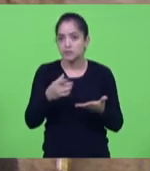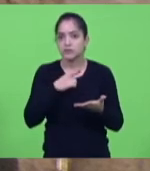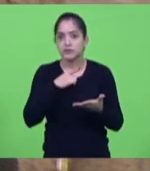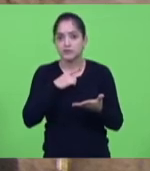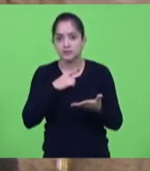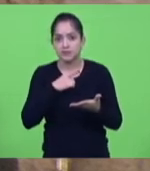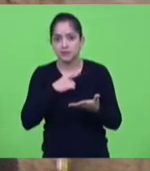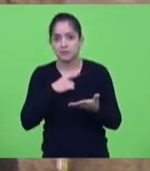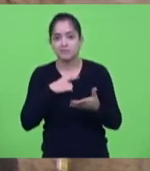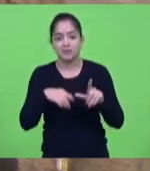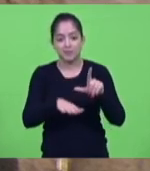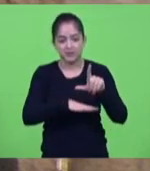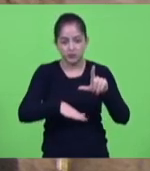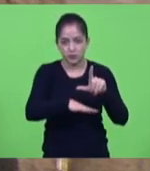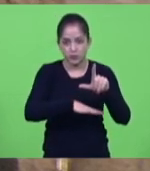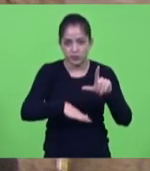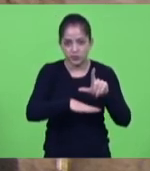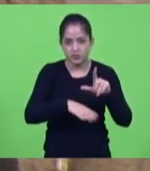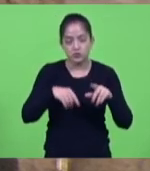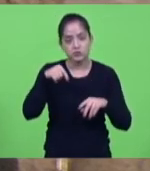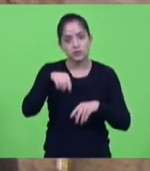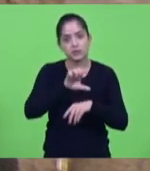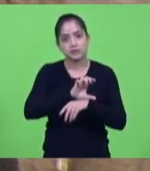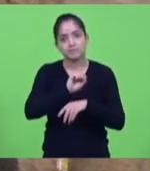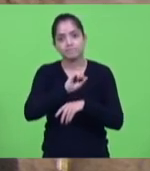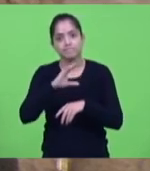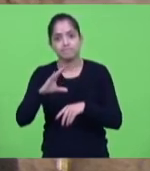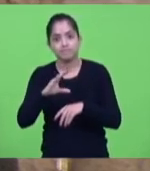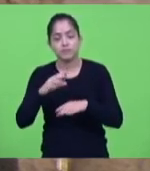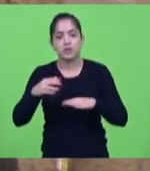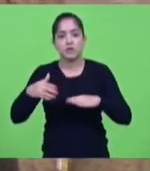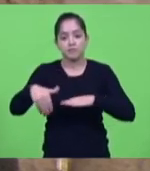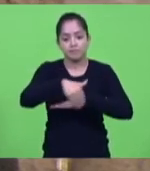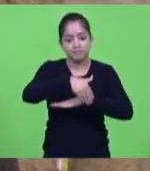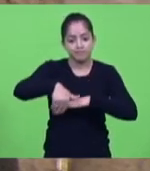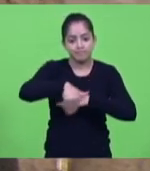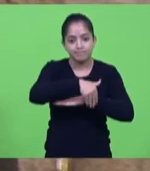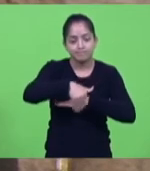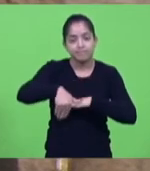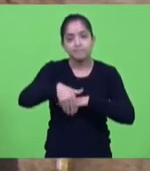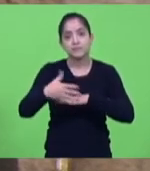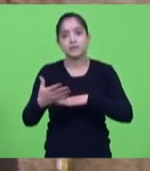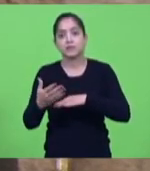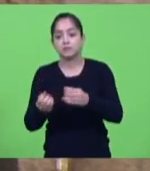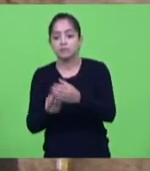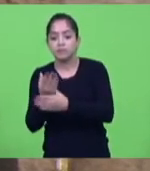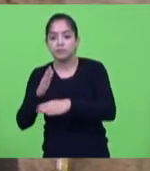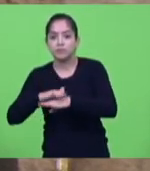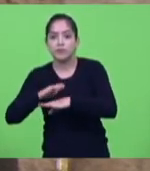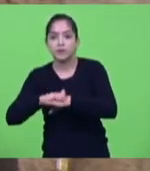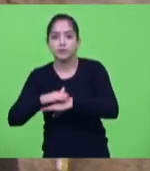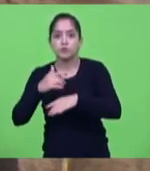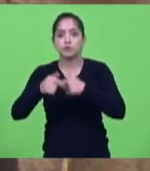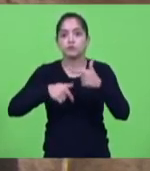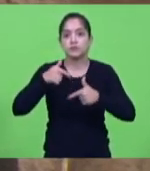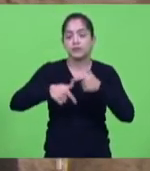logística do Estado de Santa Catarina hoje para quem trafega, quem produz e quem faz com